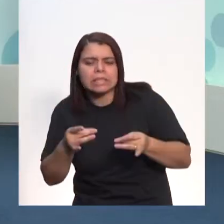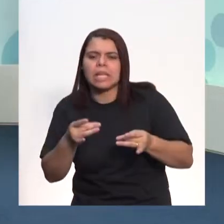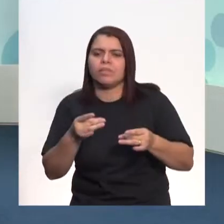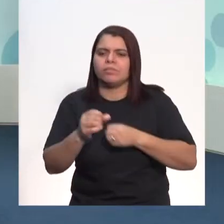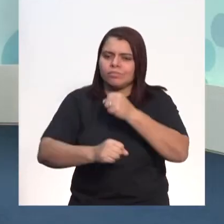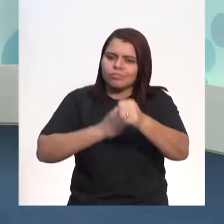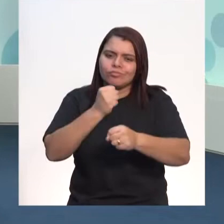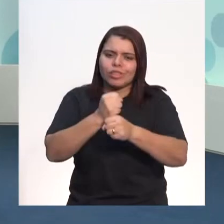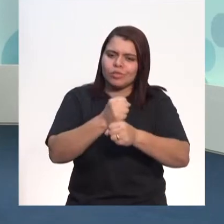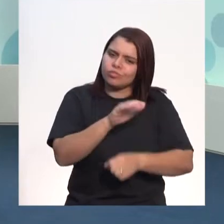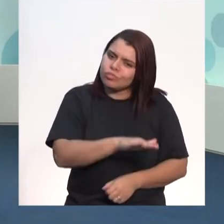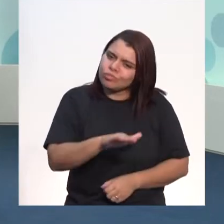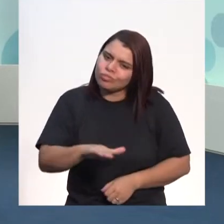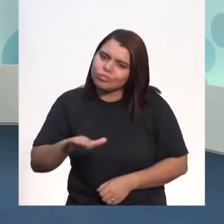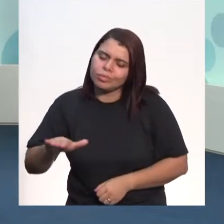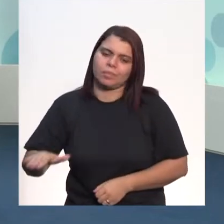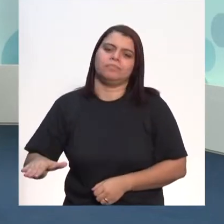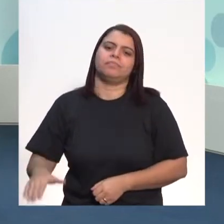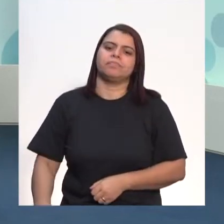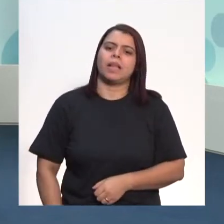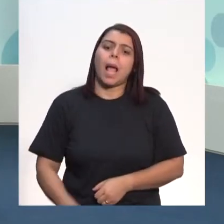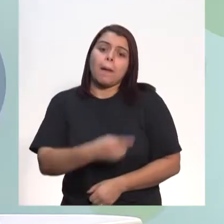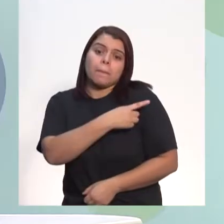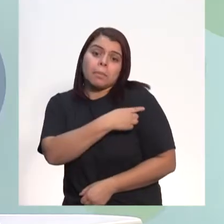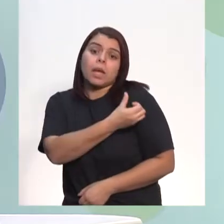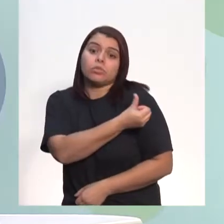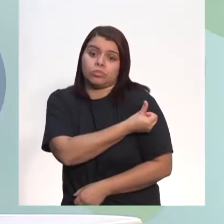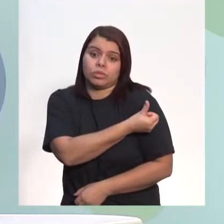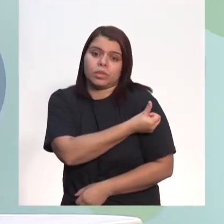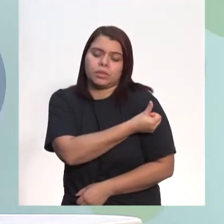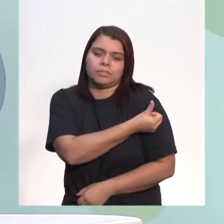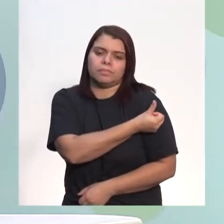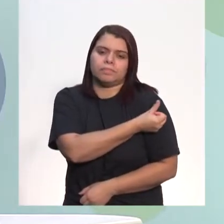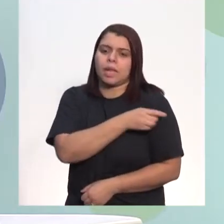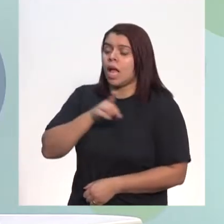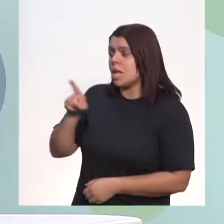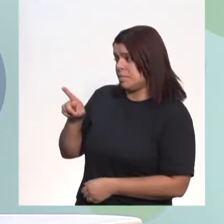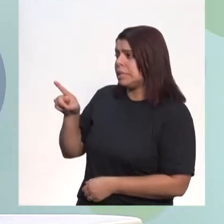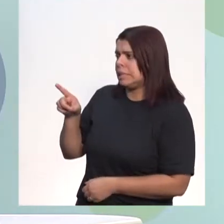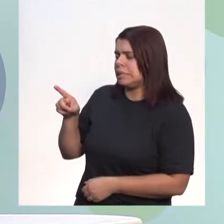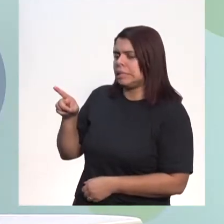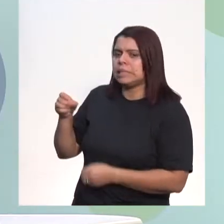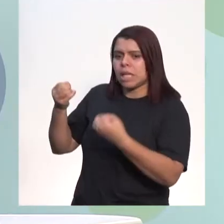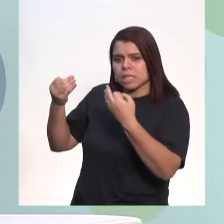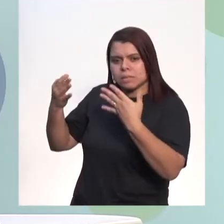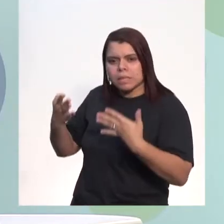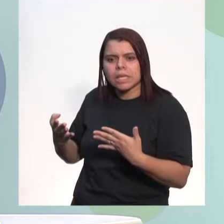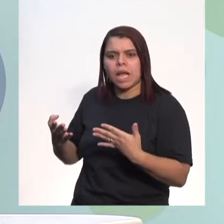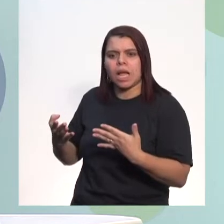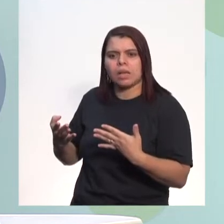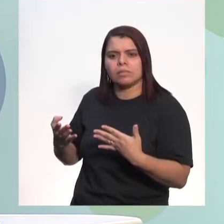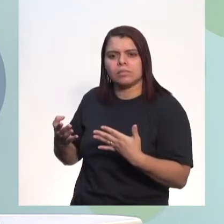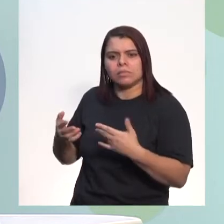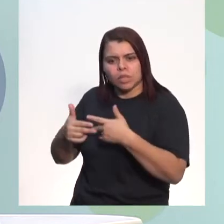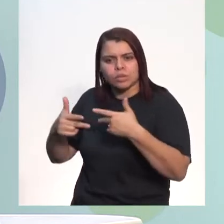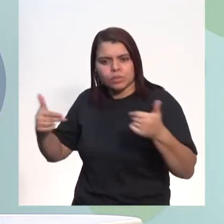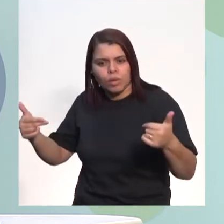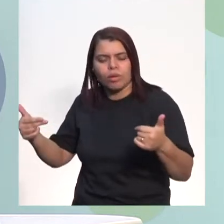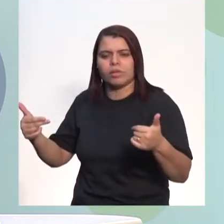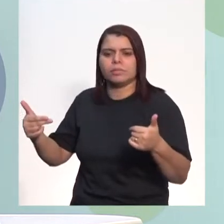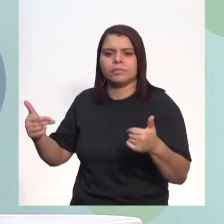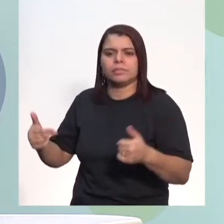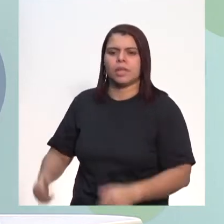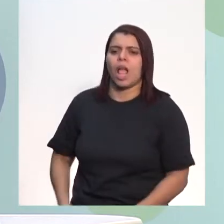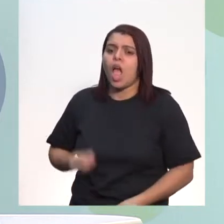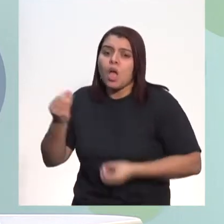do ensino fundamental. Mariana, você quer comentar um pouquinho, antes da gente ir para outra pauta, essa questão da alfabetização? Como